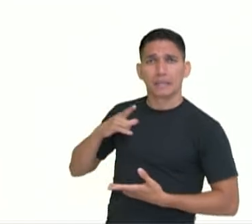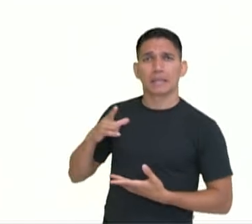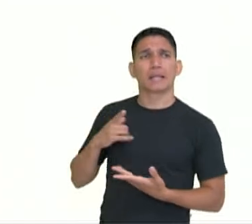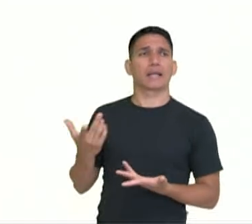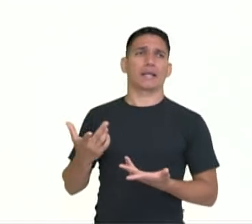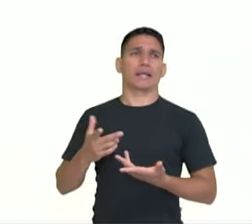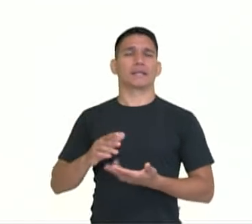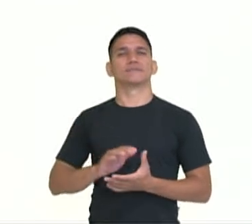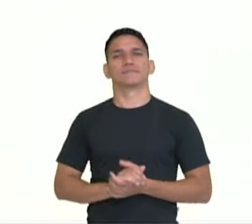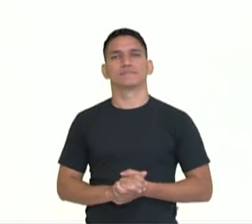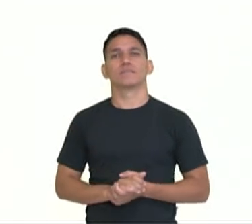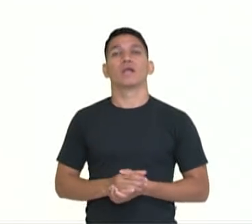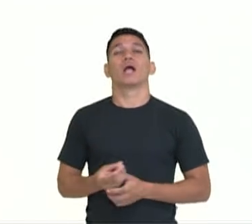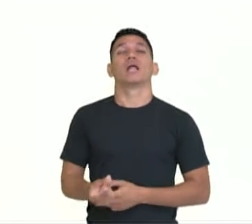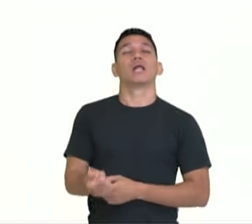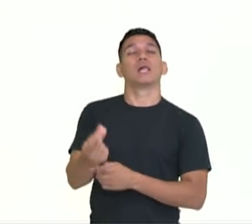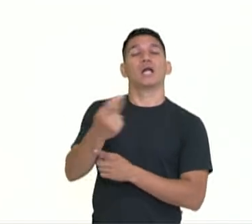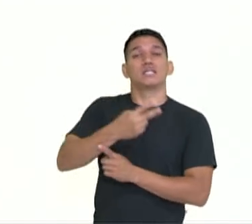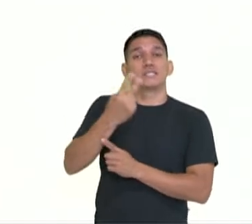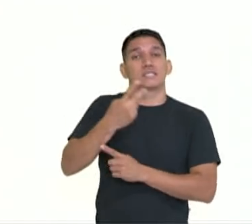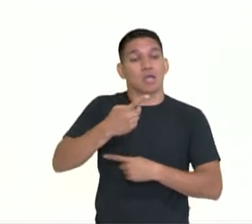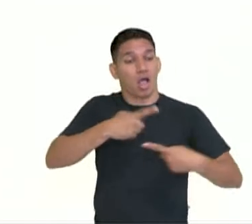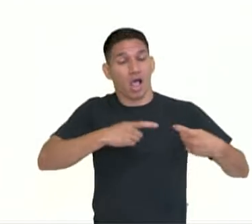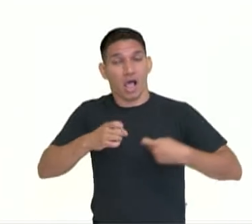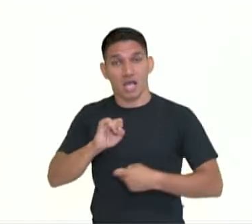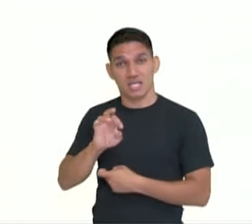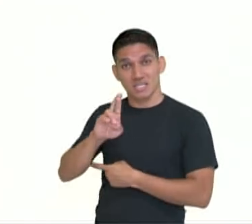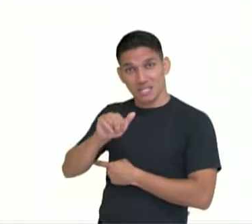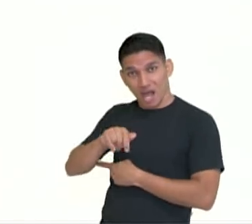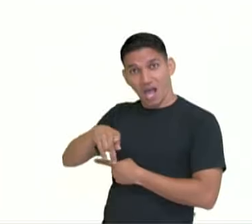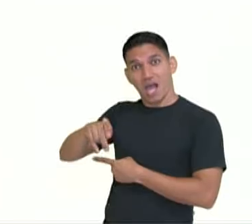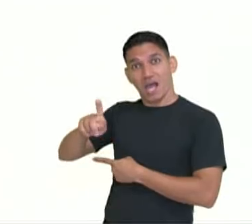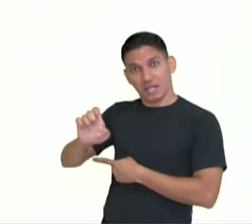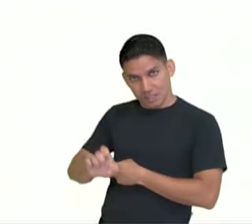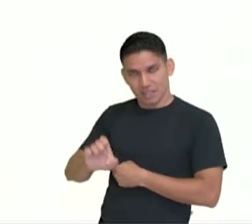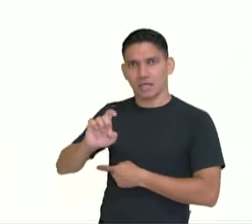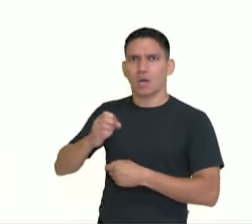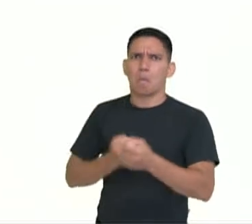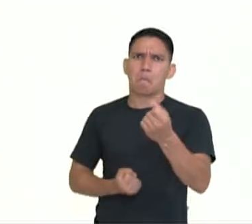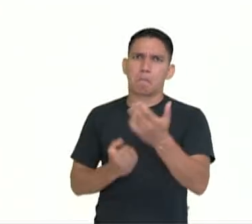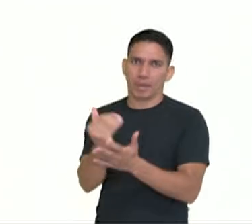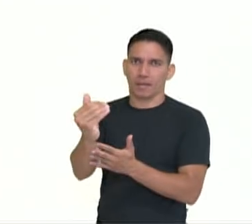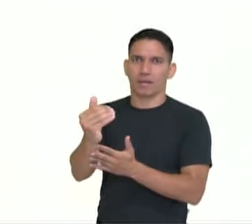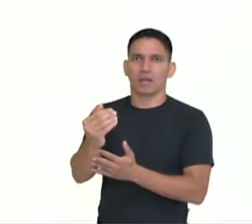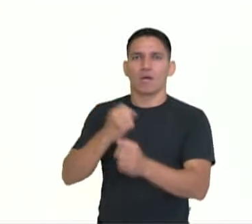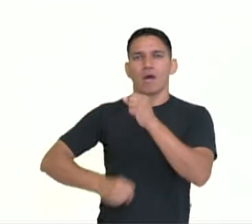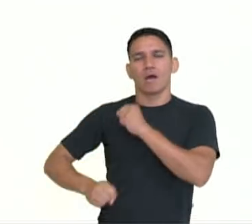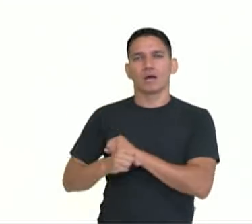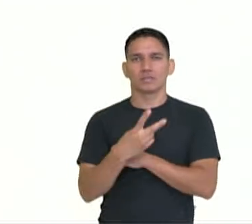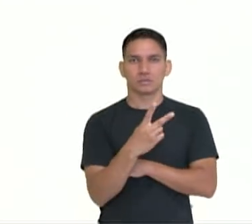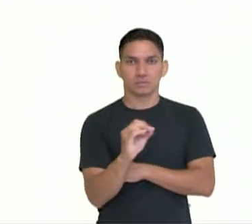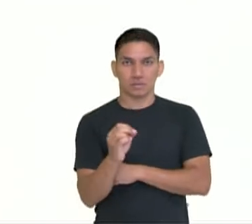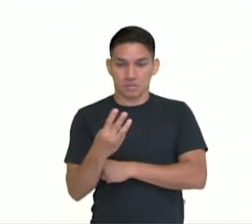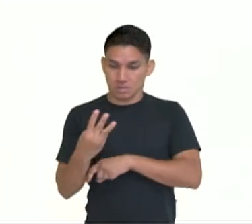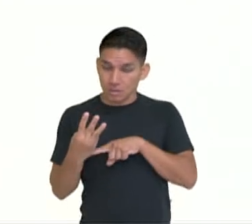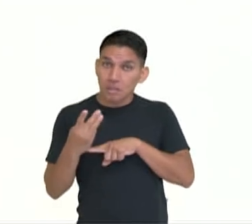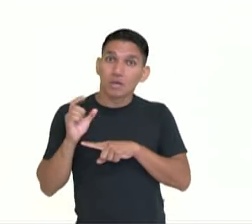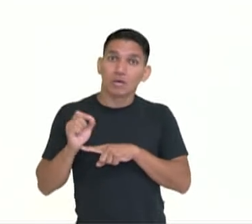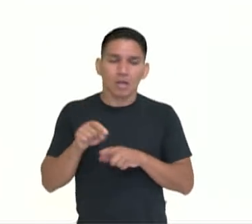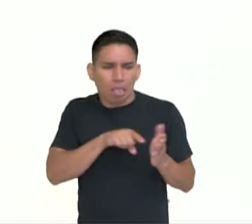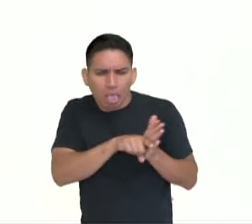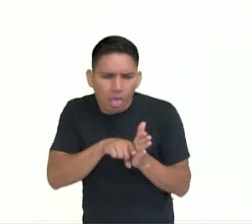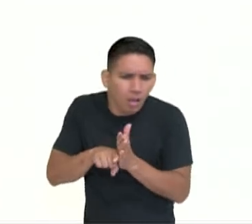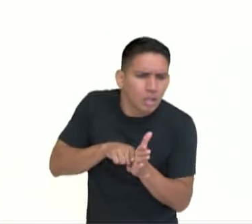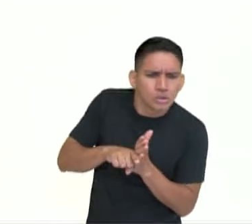Síria. Desde a Segunda Guerra do Iraque, que teve início em 2003, essa guerra, o trabalho de pesquisa arqueológica